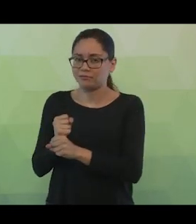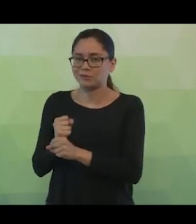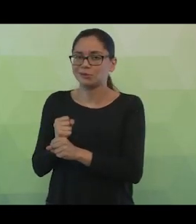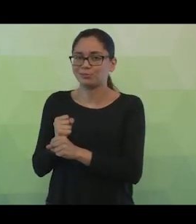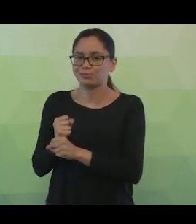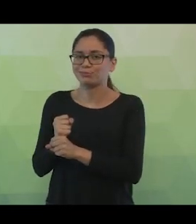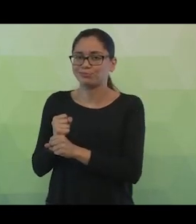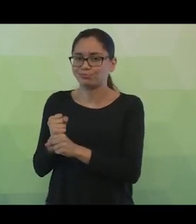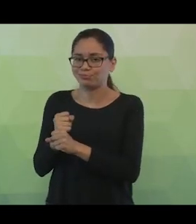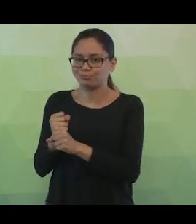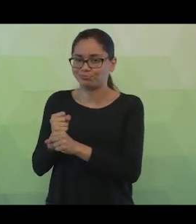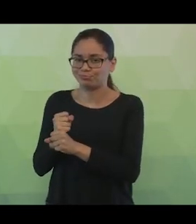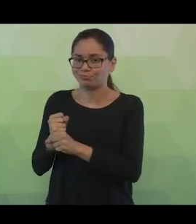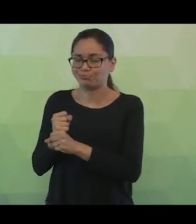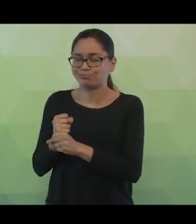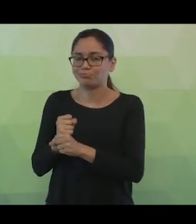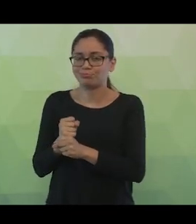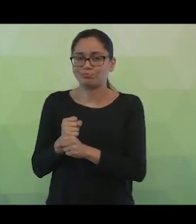que anos